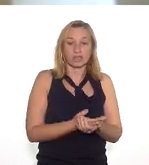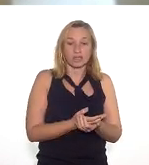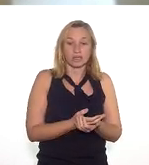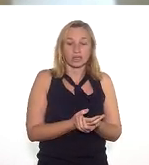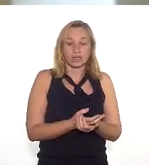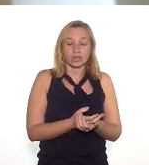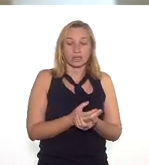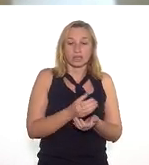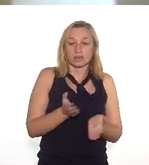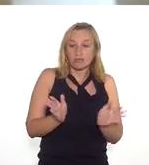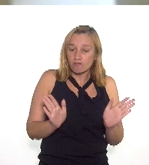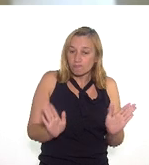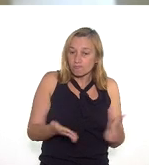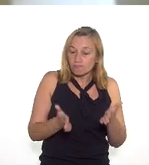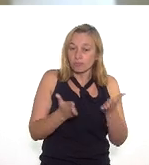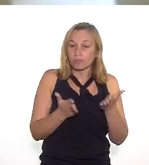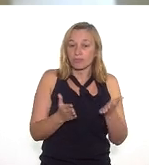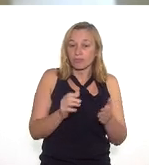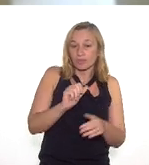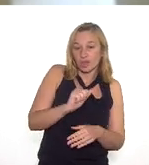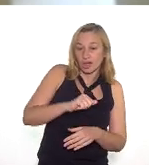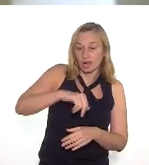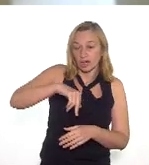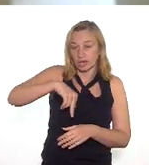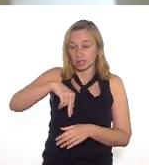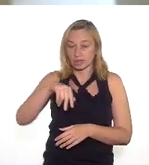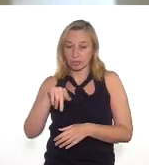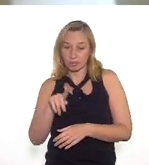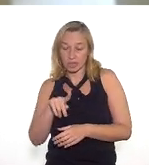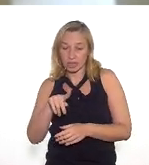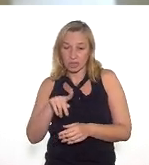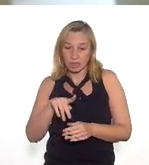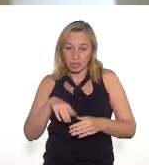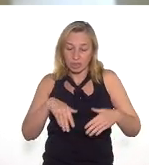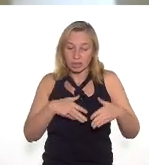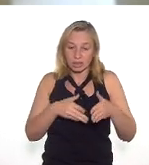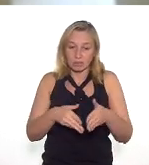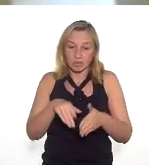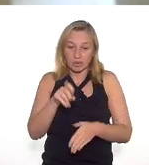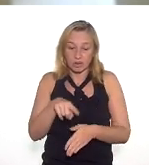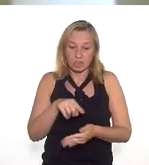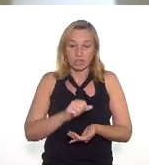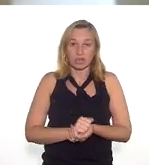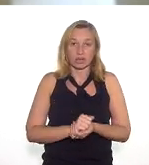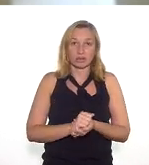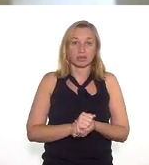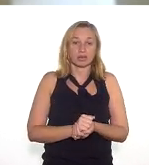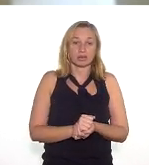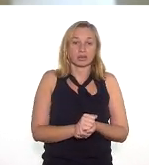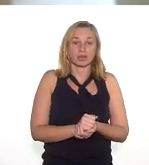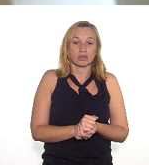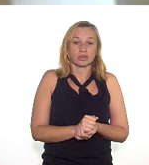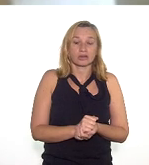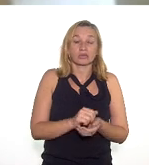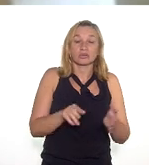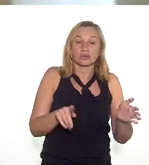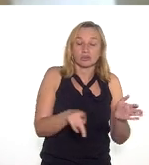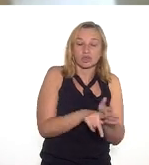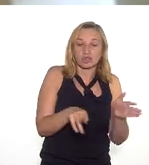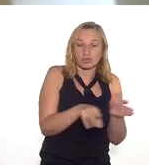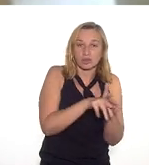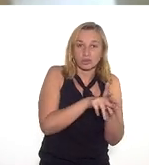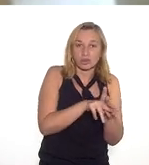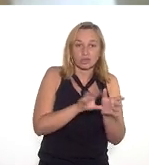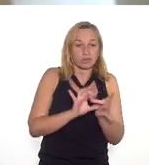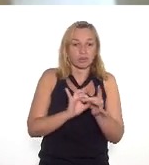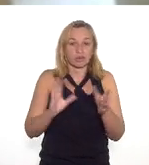a iniciativa da ANP nessa direção se daria através dessa resolução que